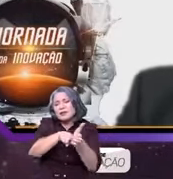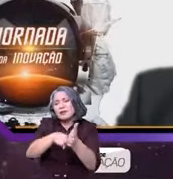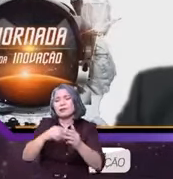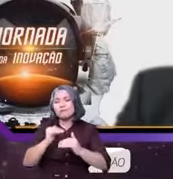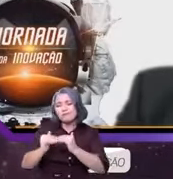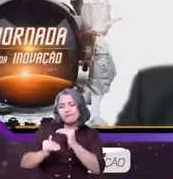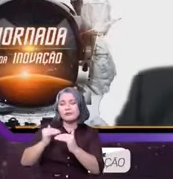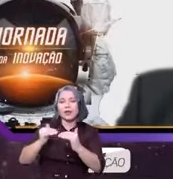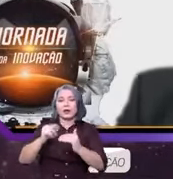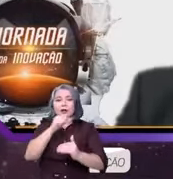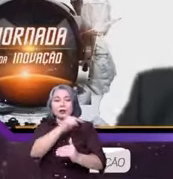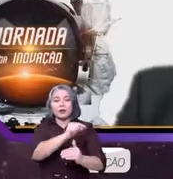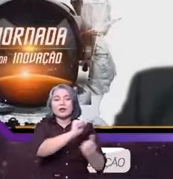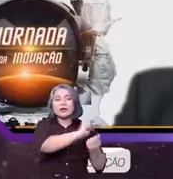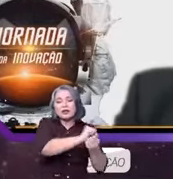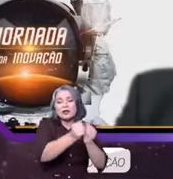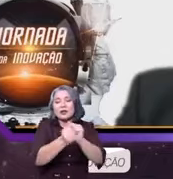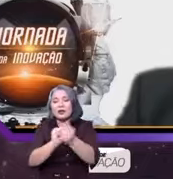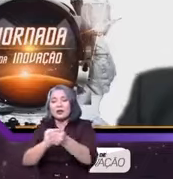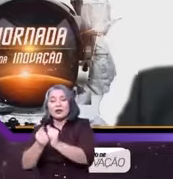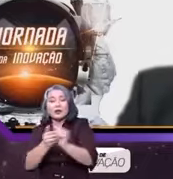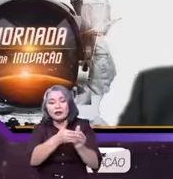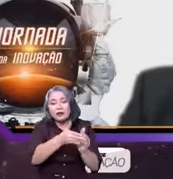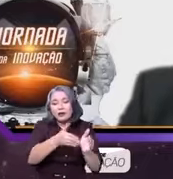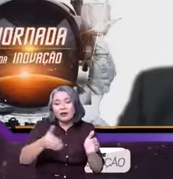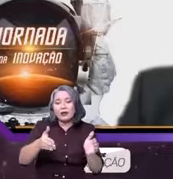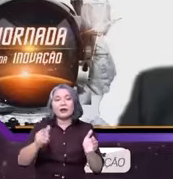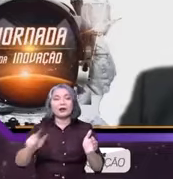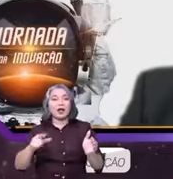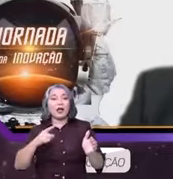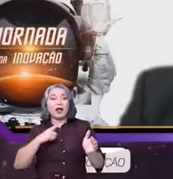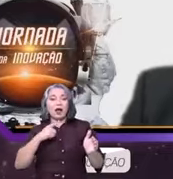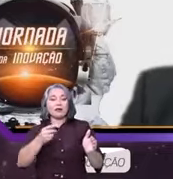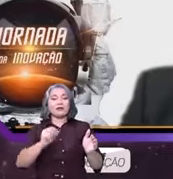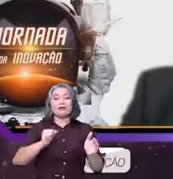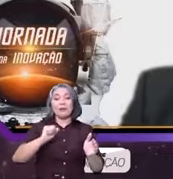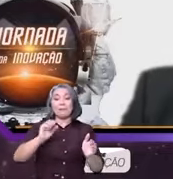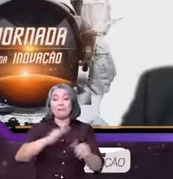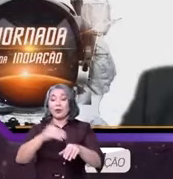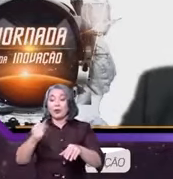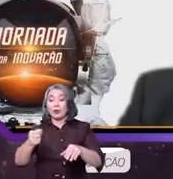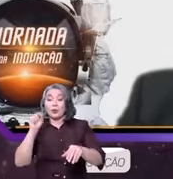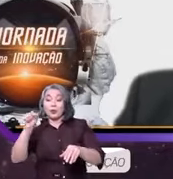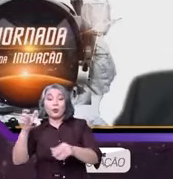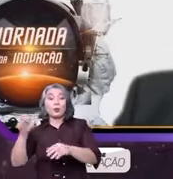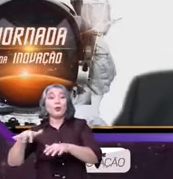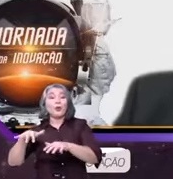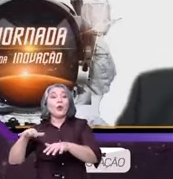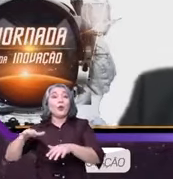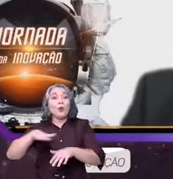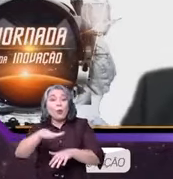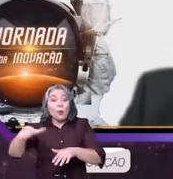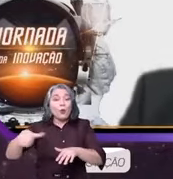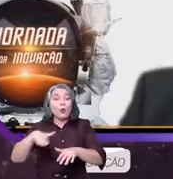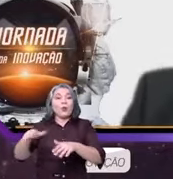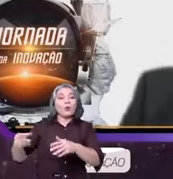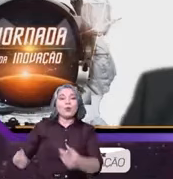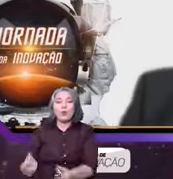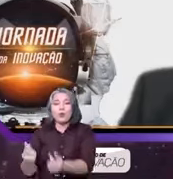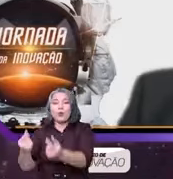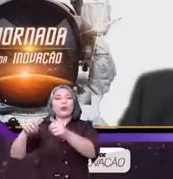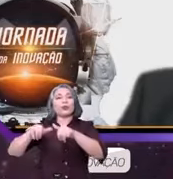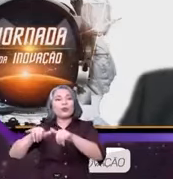que vai se adaptando ao momento e ele é muito mais útil. Então, o produto que eu começo a desenhar hoje e o produto que eu vou entregar talvez no